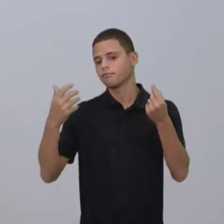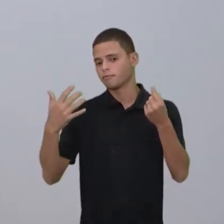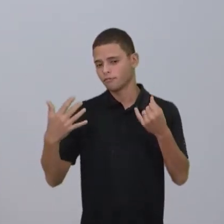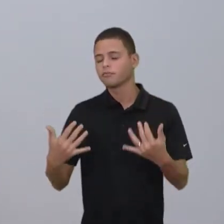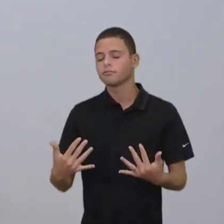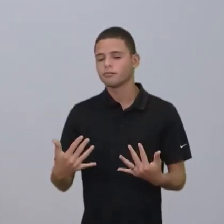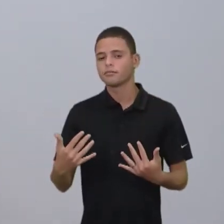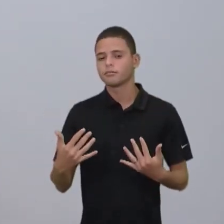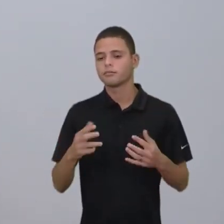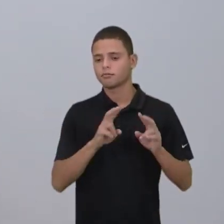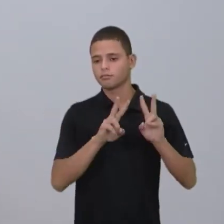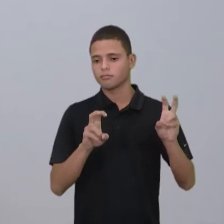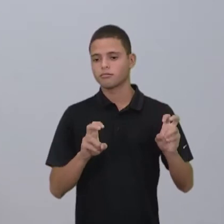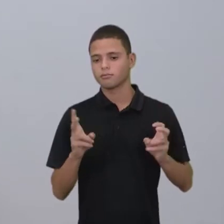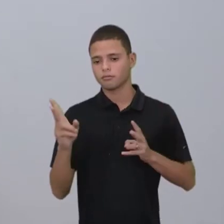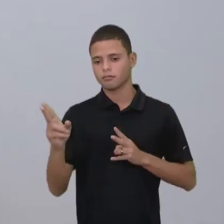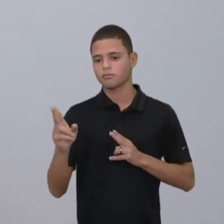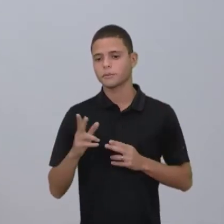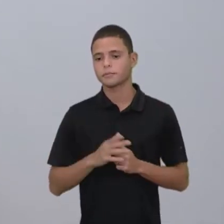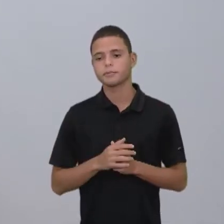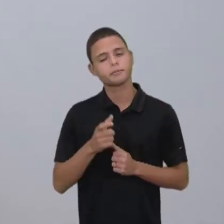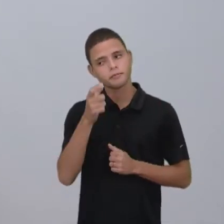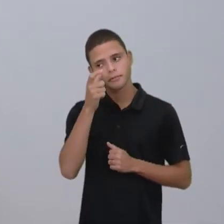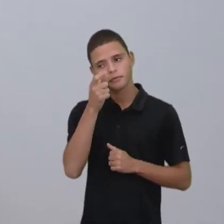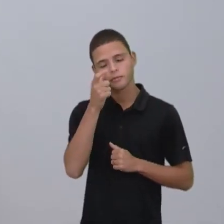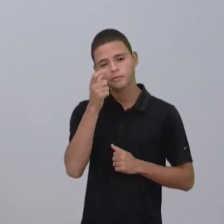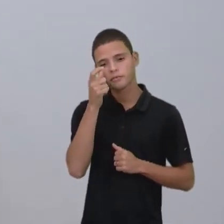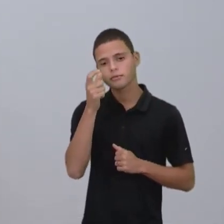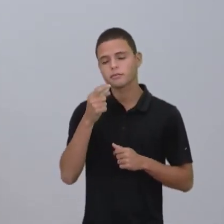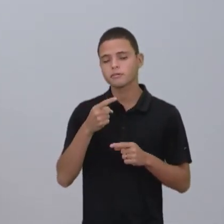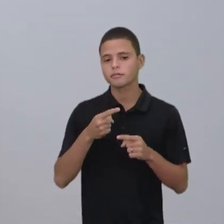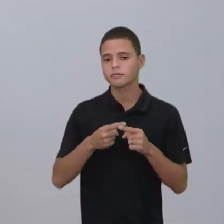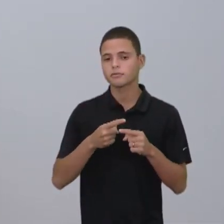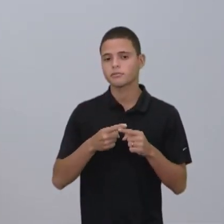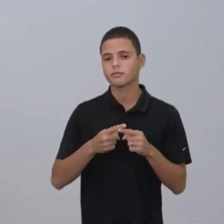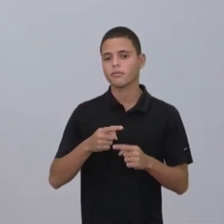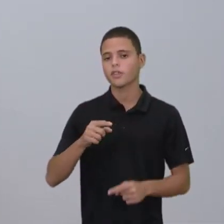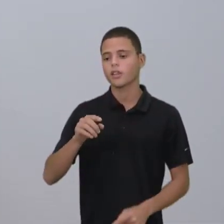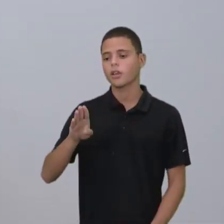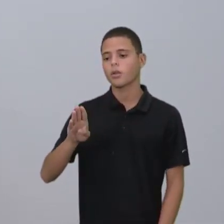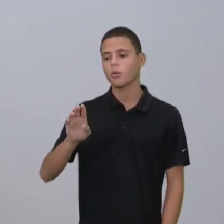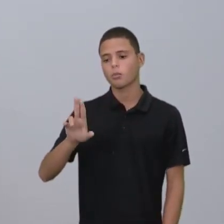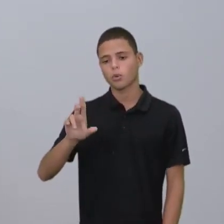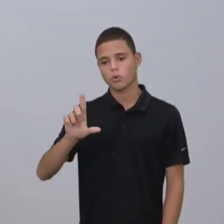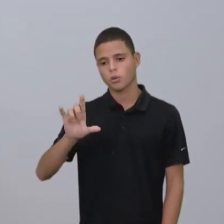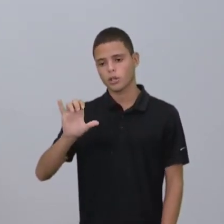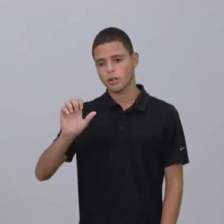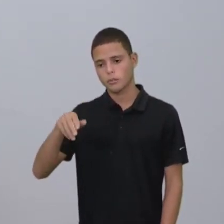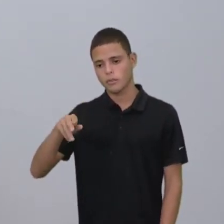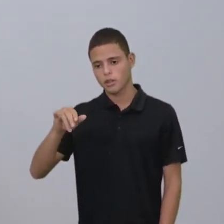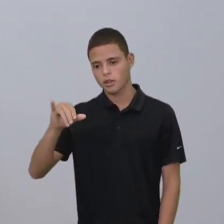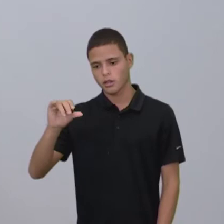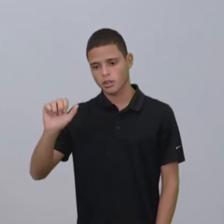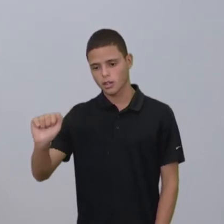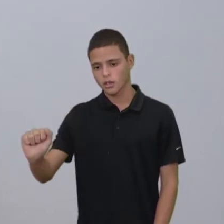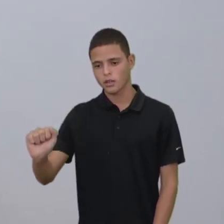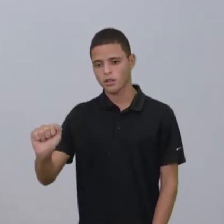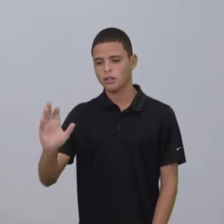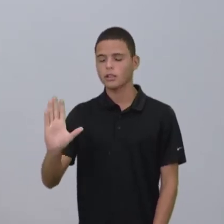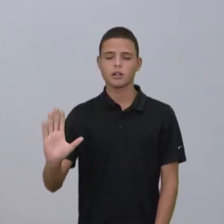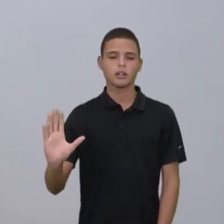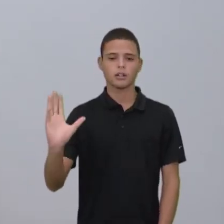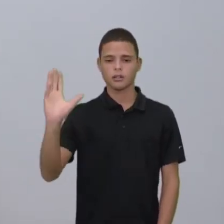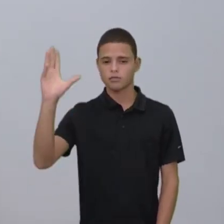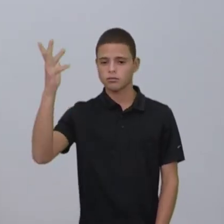Pri. É interessante, pessoal, porque assim, a bulimia são esses episódios, né, com uma